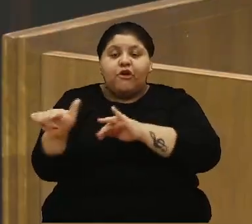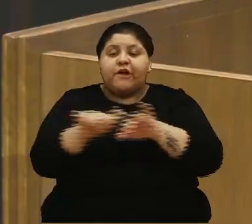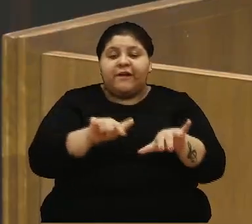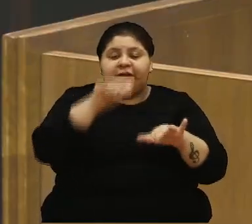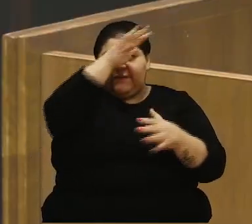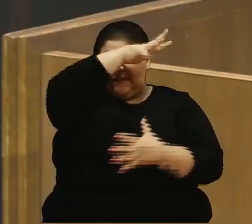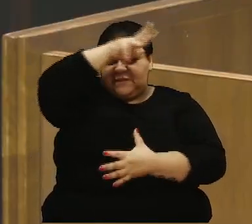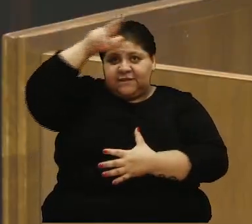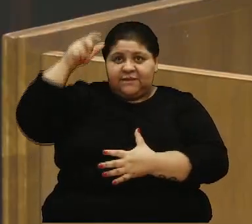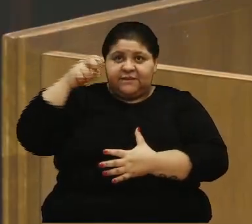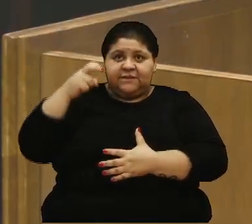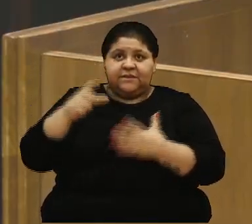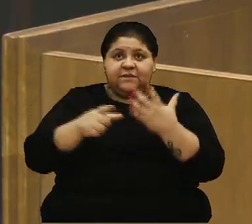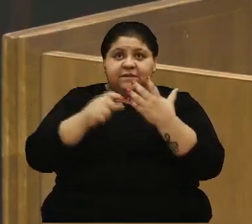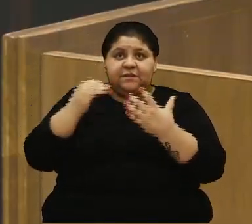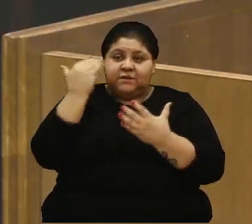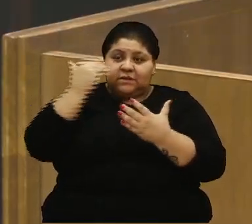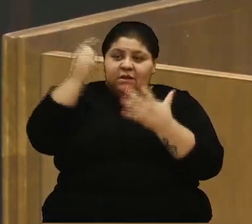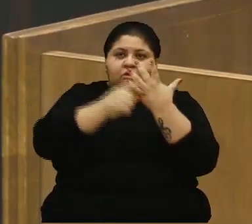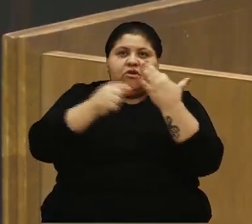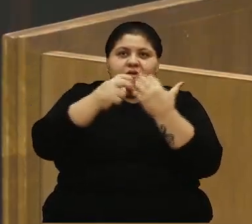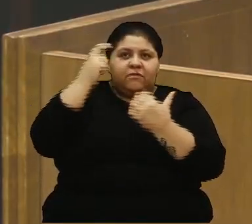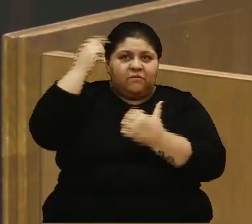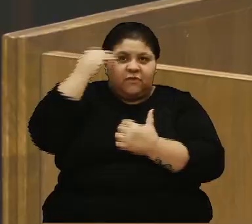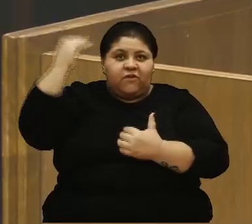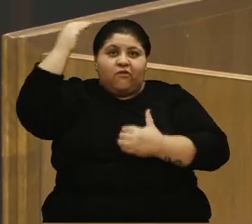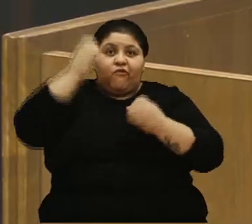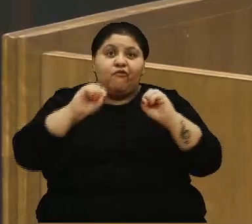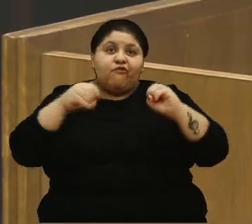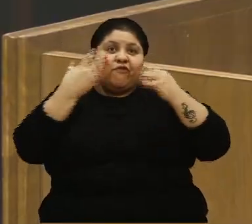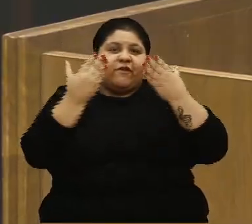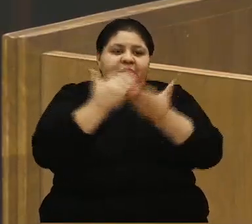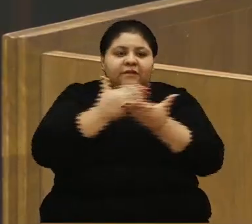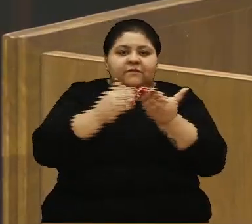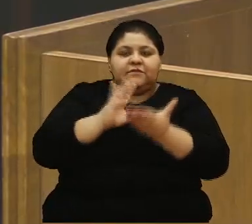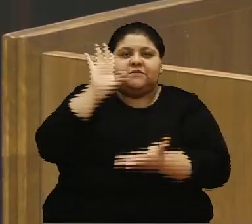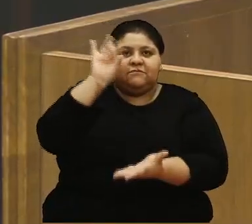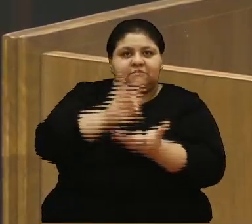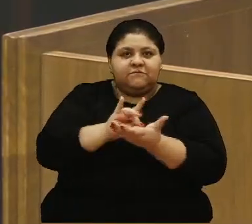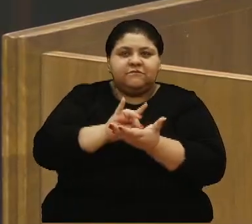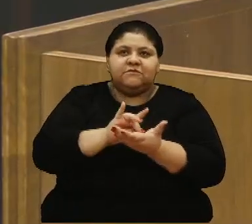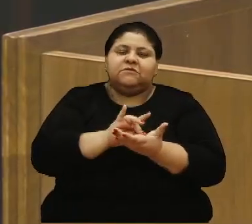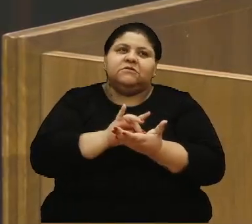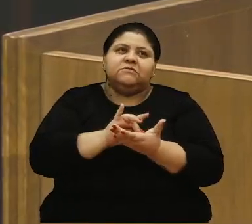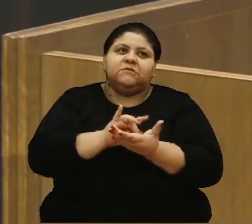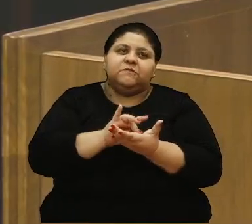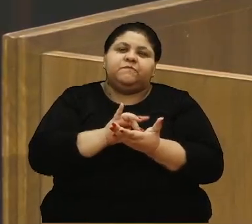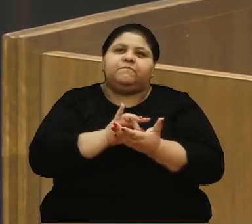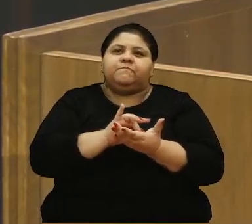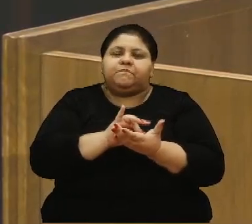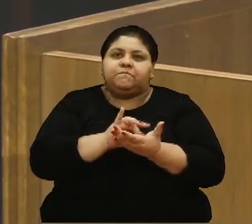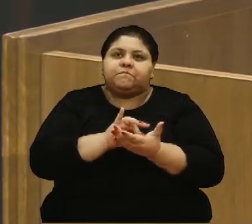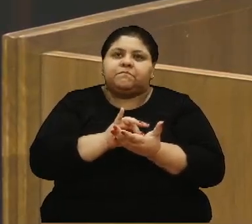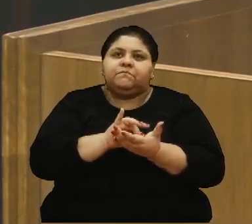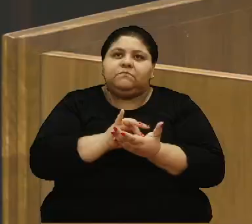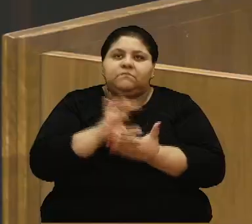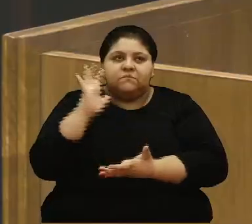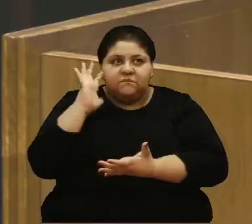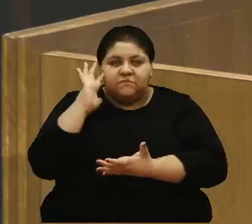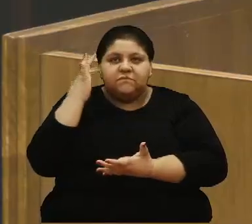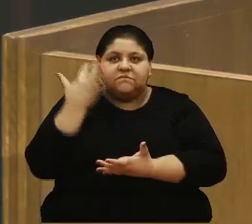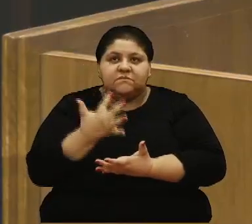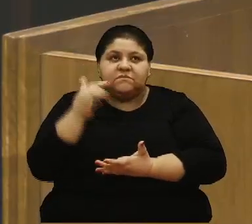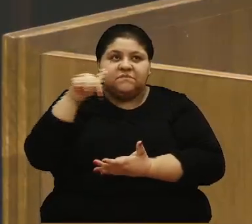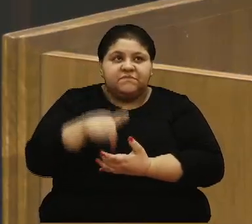Municipal das Altas Habilidades de Superdotação, foi o evento de abertura oficial e justamente ele aconteceu, né,